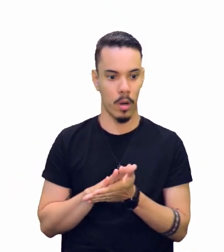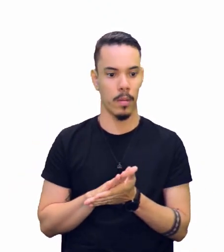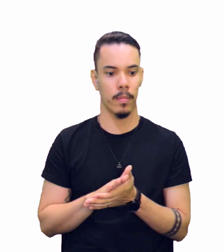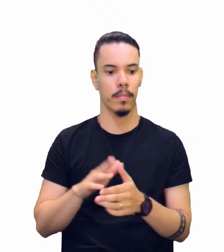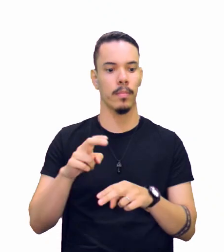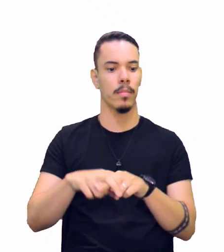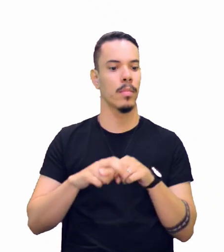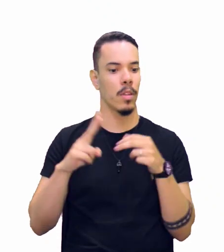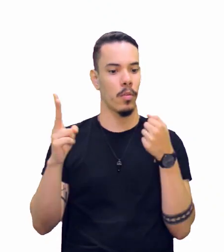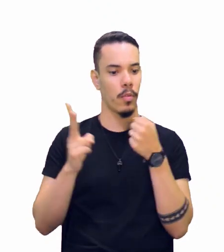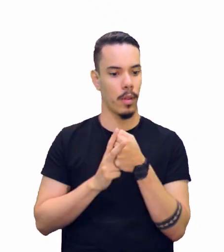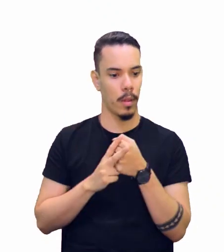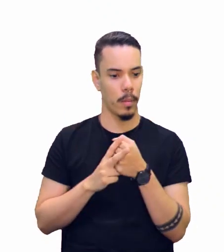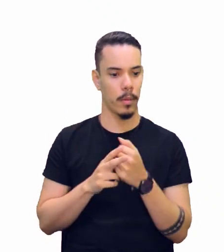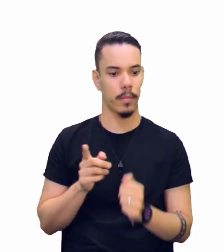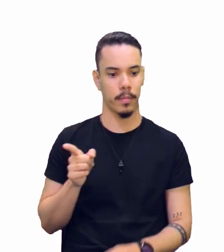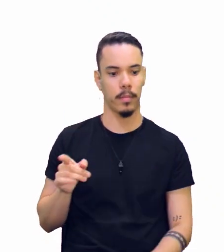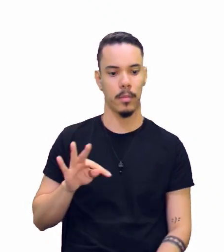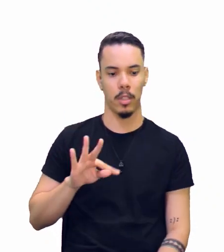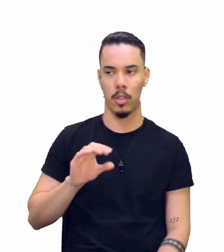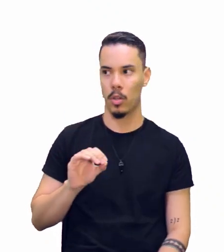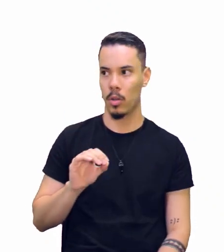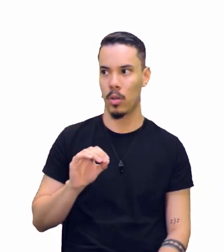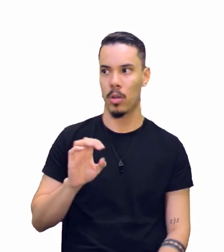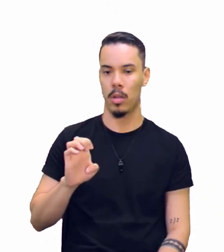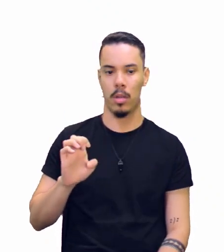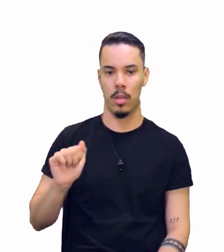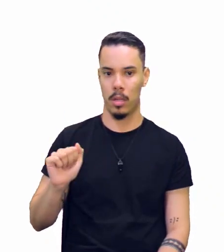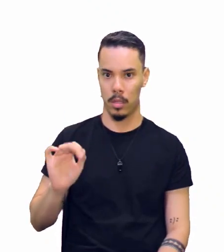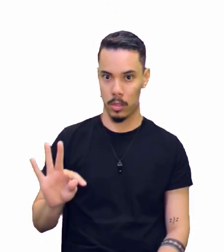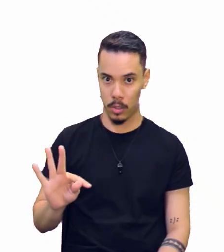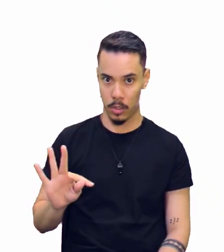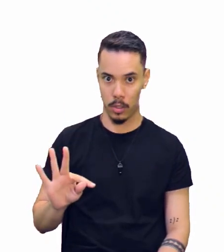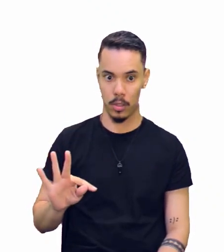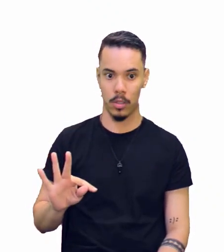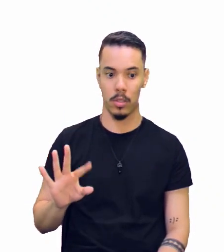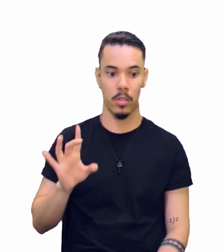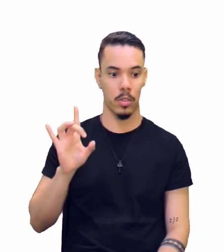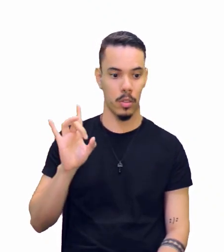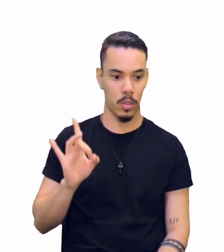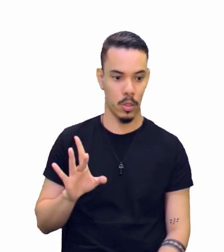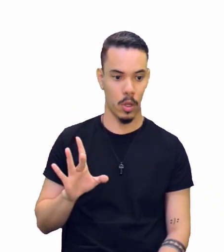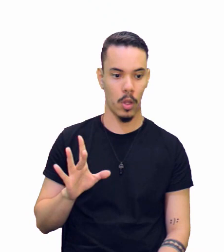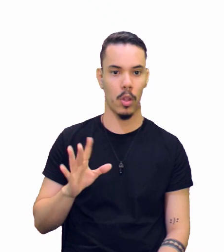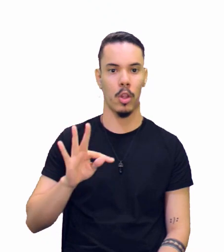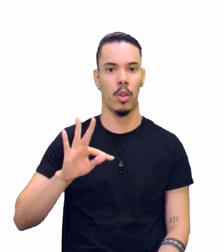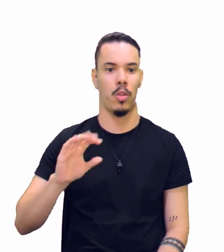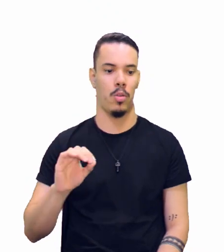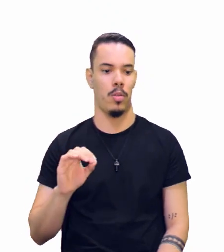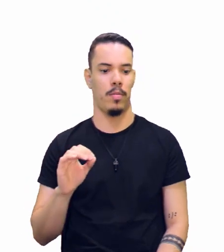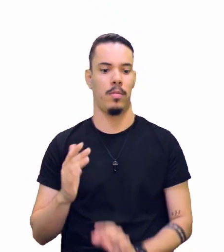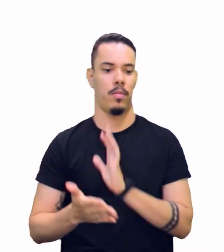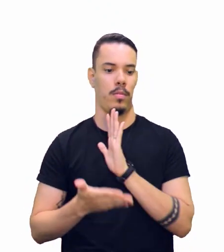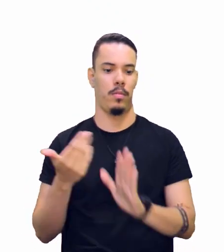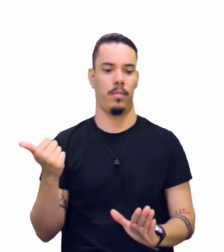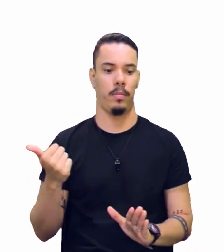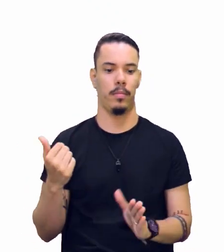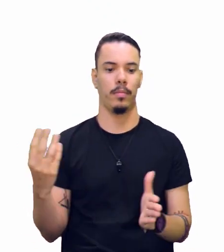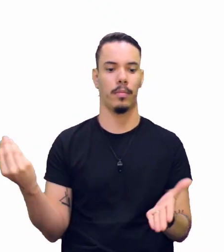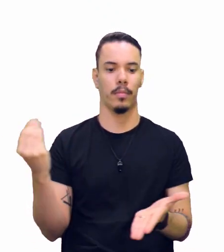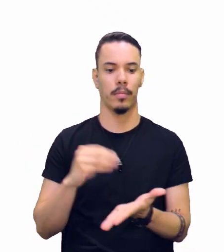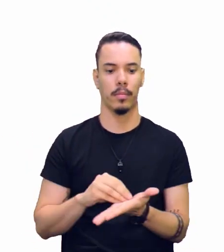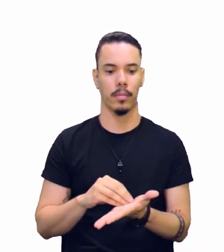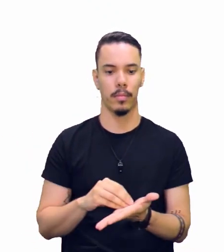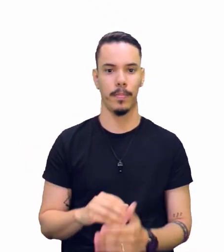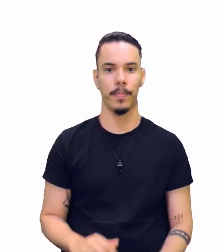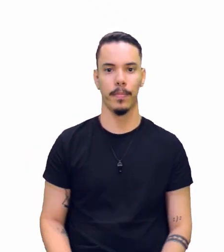ele é assim, to eat, ele vai para lá desse jeito, apenas sem a partícula to, onde deixa o meu verbo no infinitivo,